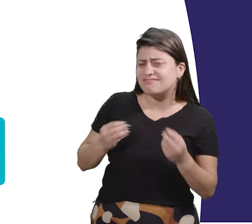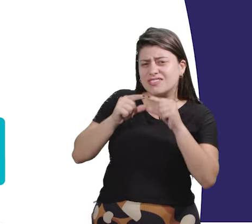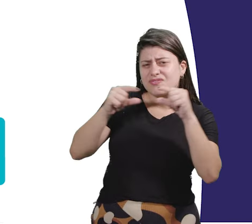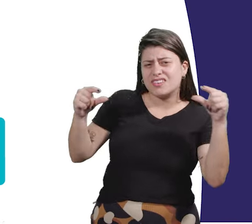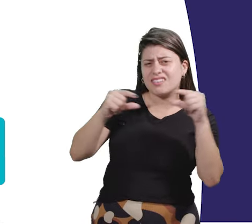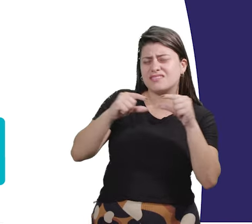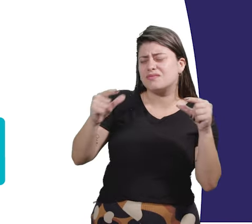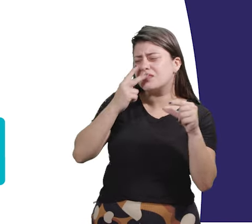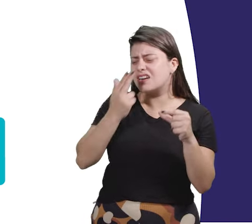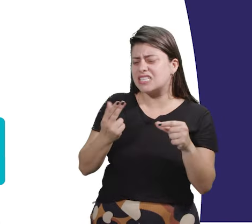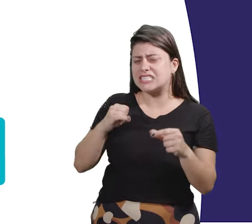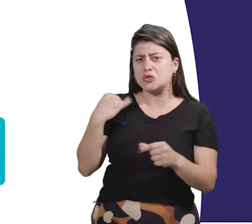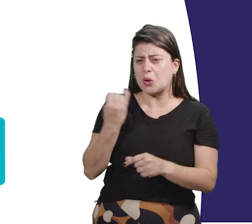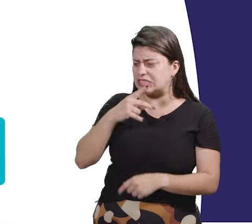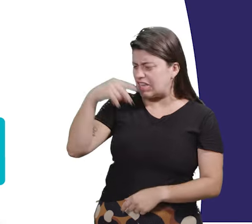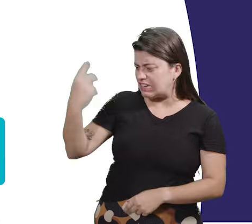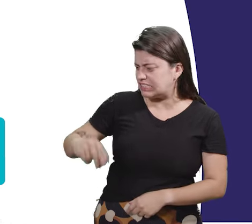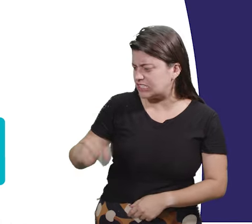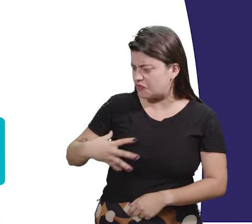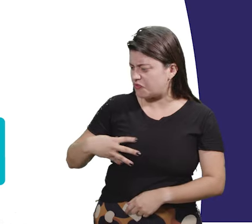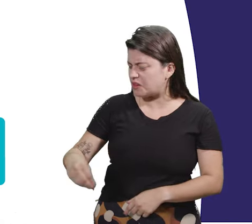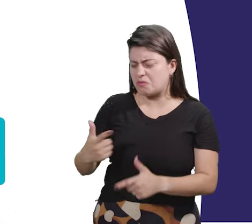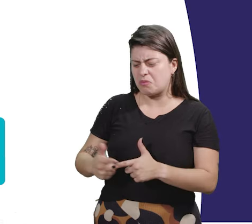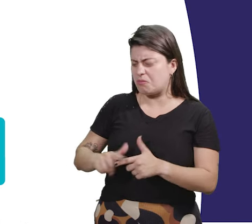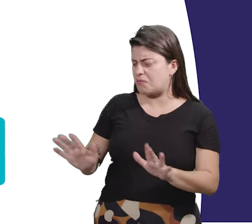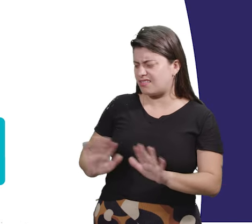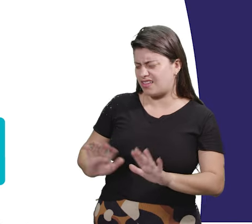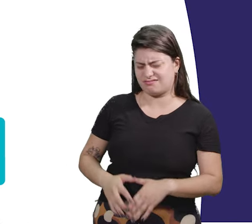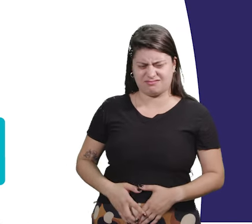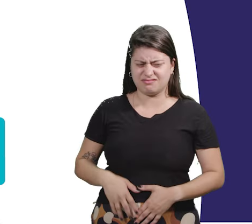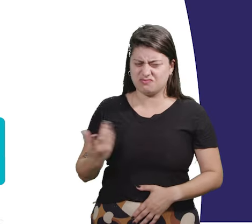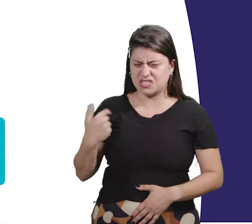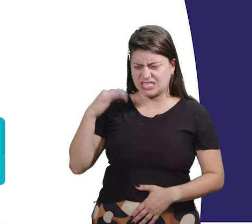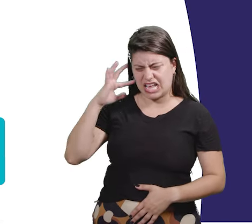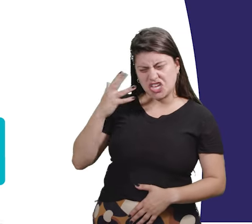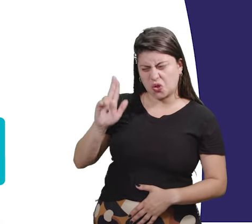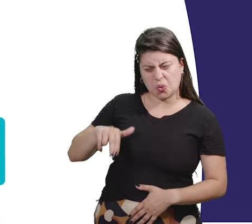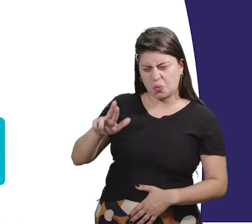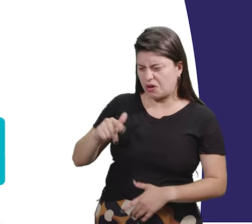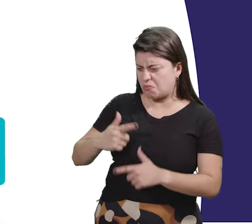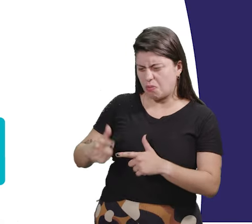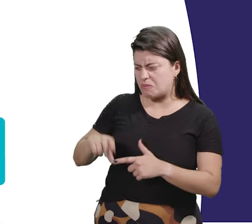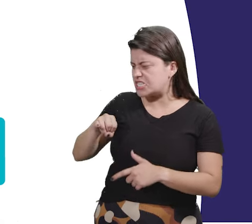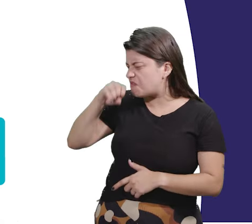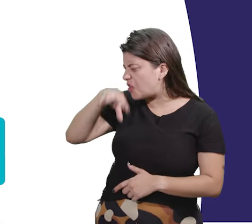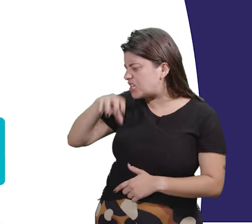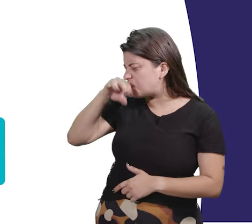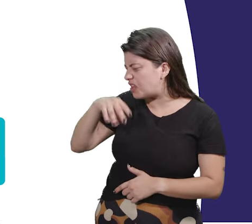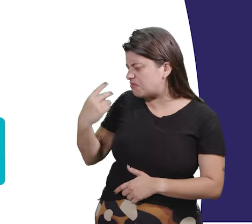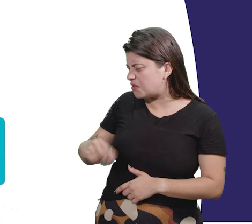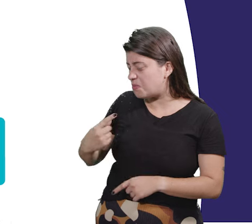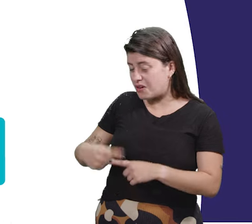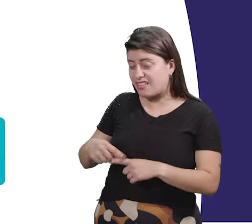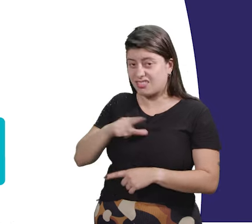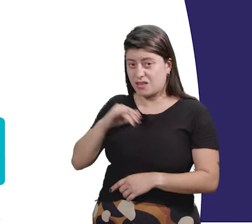não era problema. Será que nunca foi mesmo? Será que esses adultos que falam apanhei e não morri,